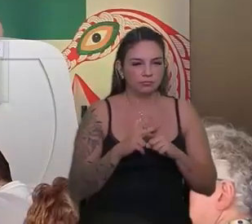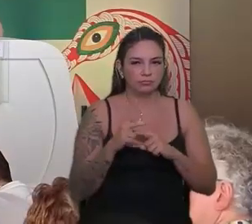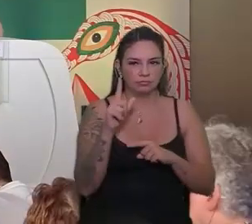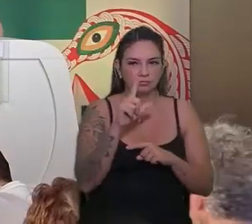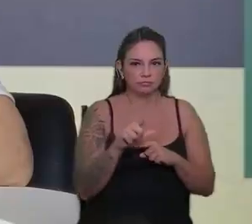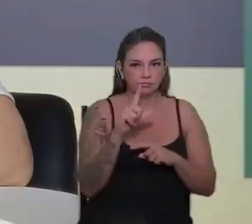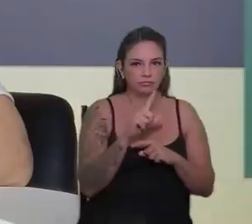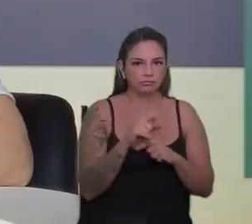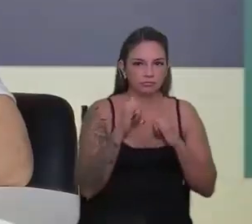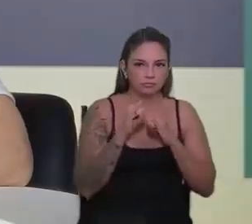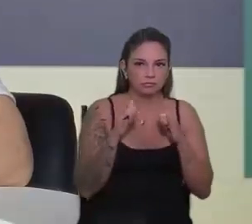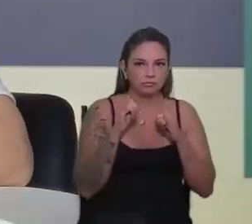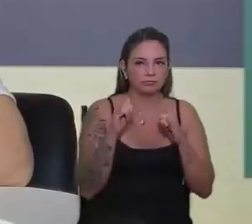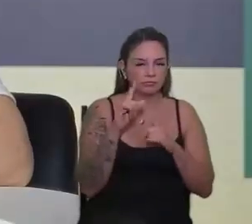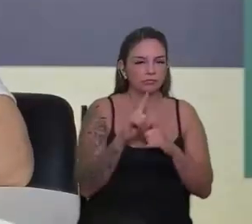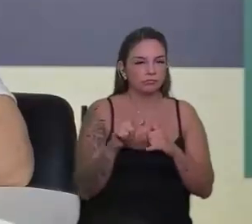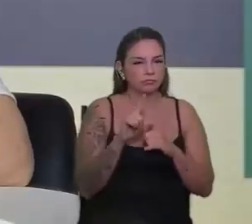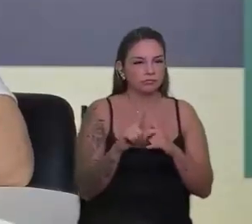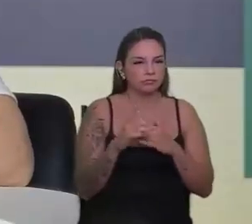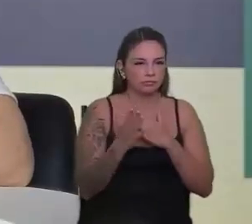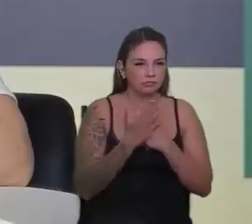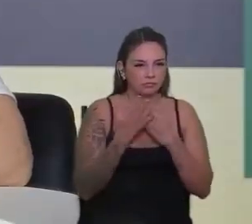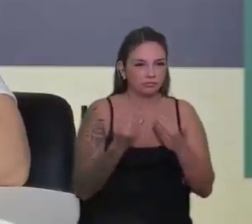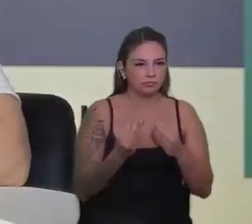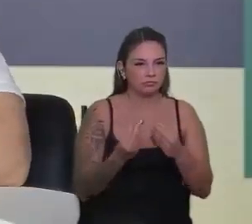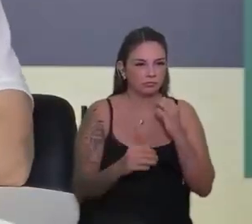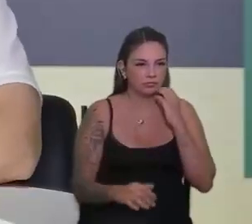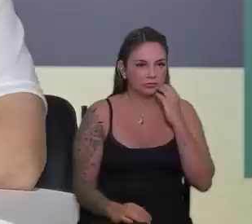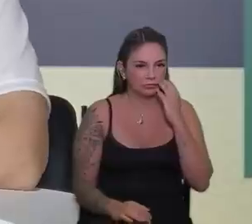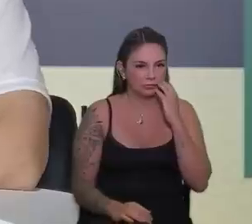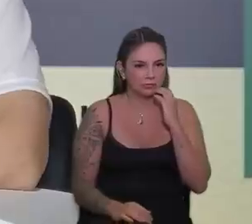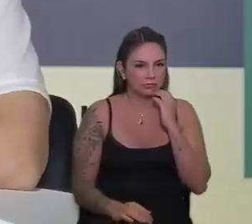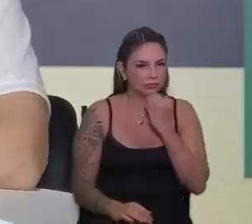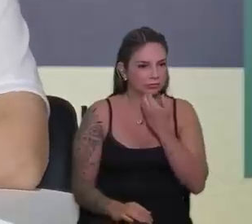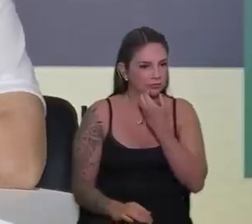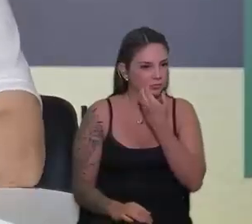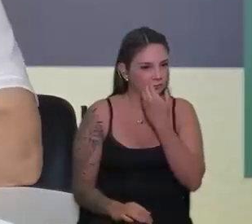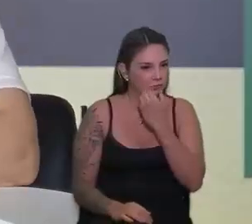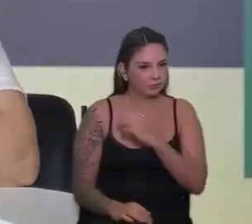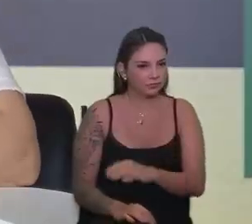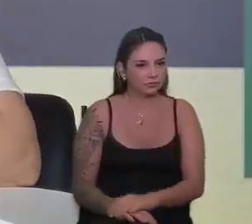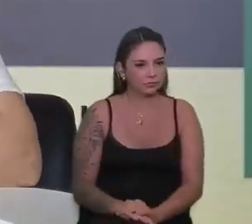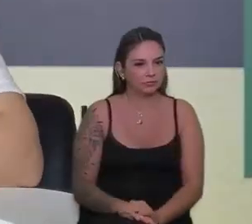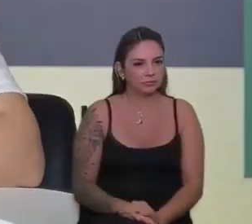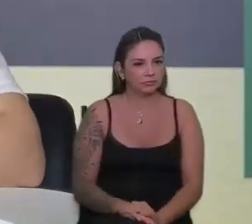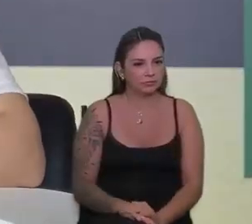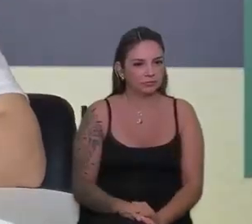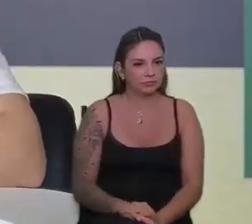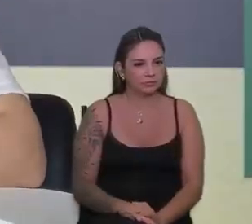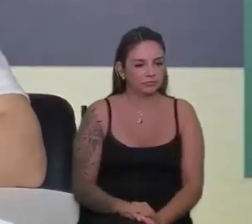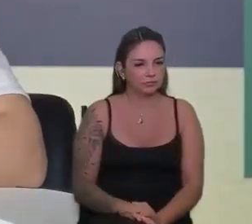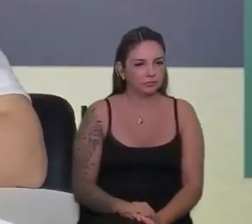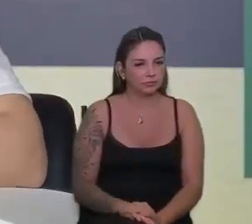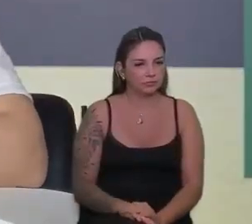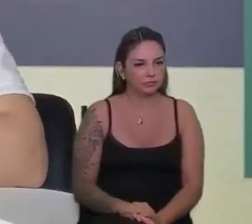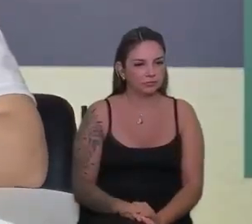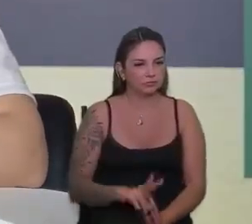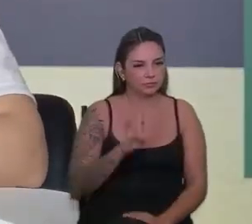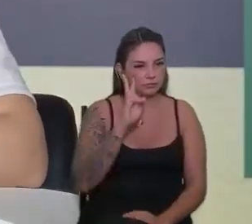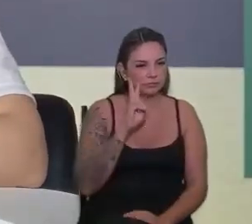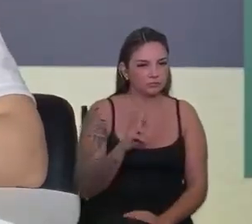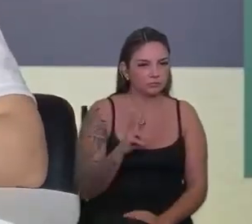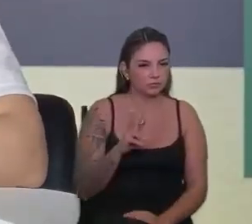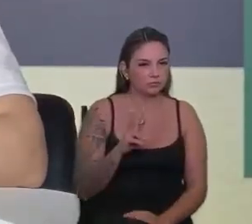para a literatura, para a divulgação da literatura, que ajuda muito no caso da literatura adulta, por exemplo. O fato de você